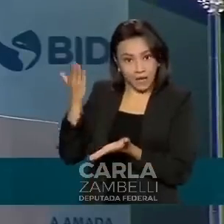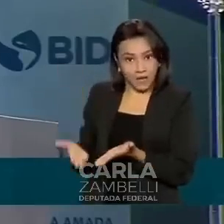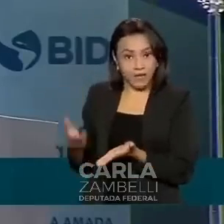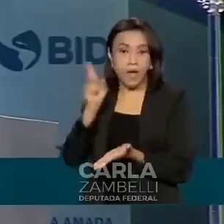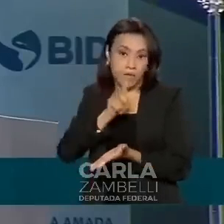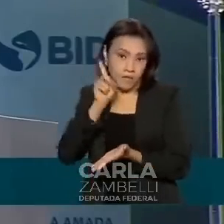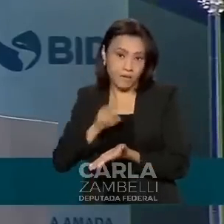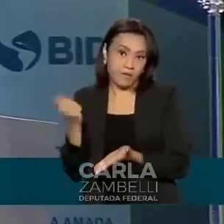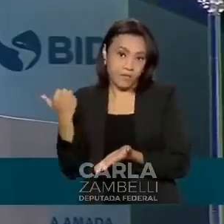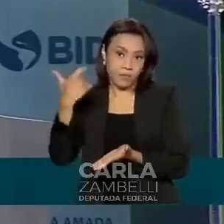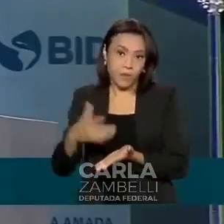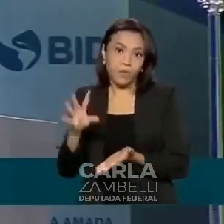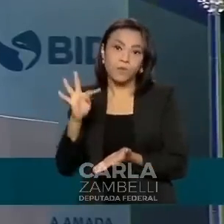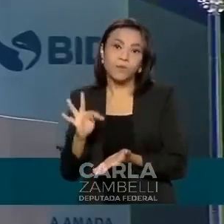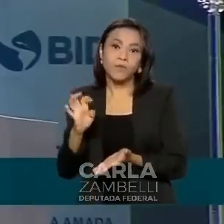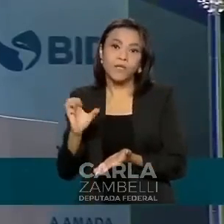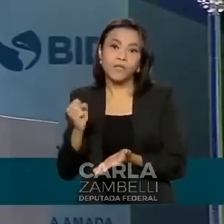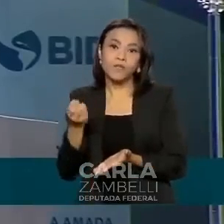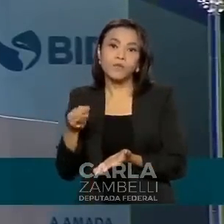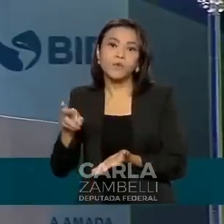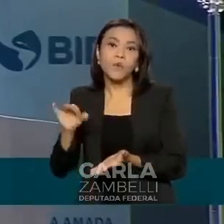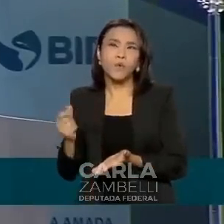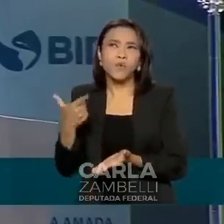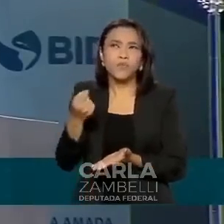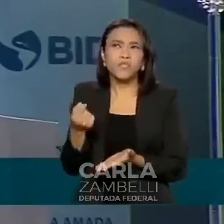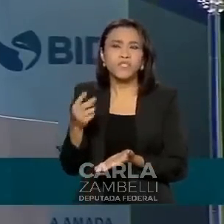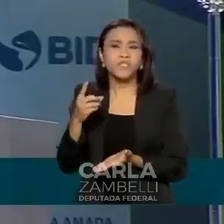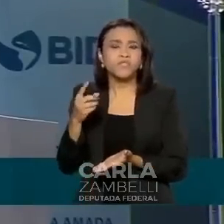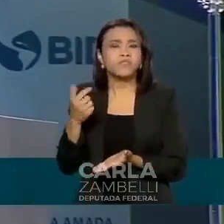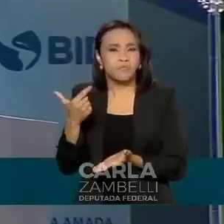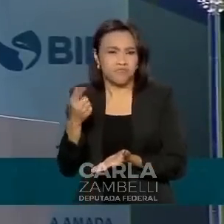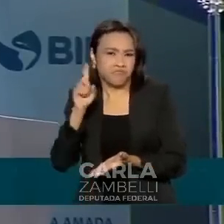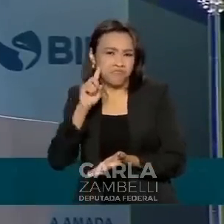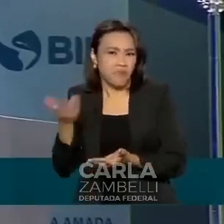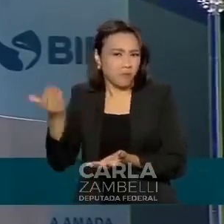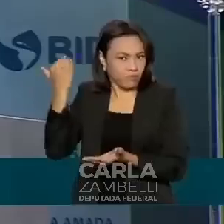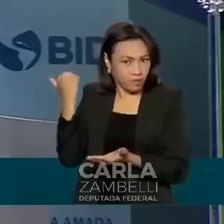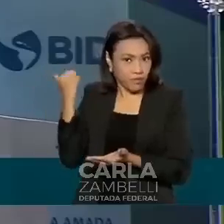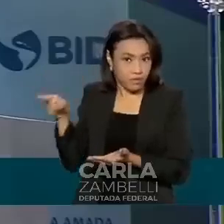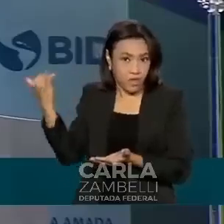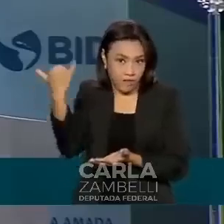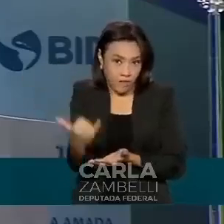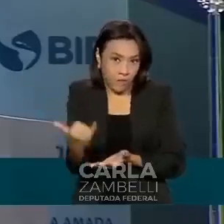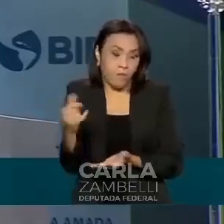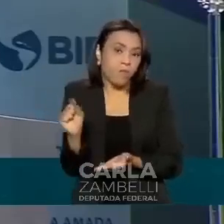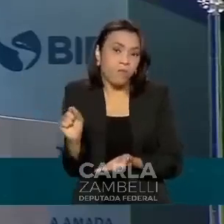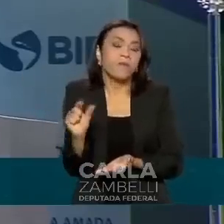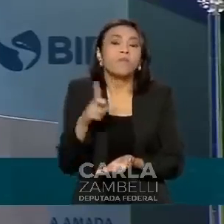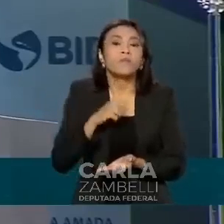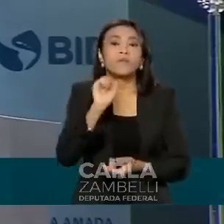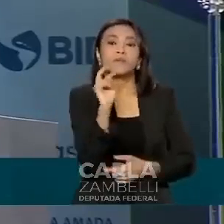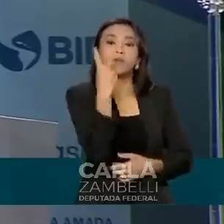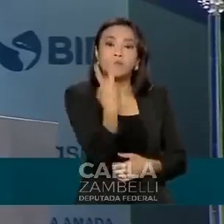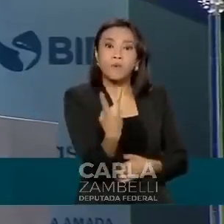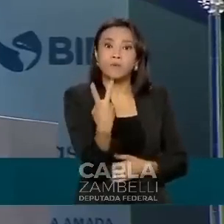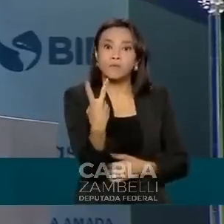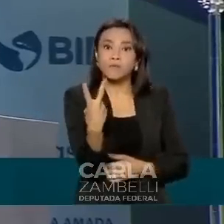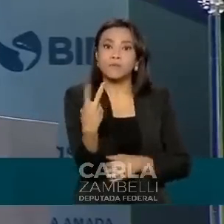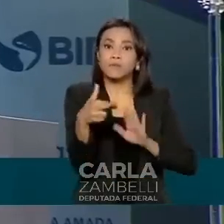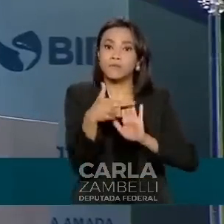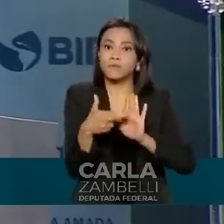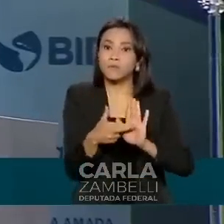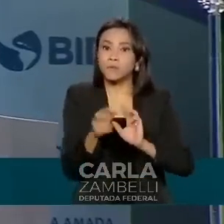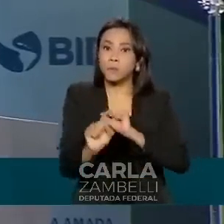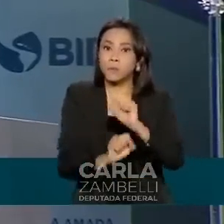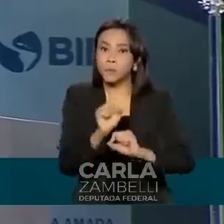e ela tem agora vinte trinta dias atrás no Washington dizendo o seguinte a partir de agora existem dois grandes requisitos